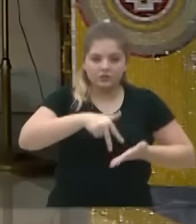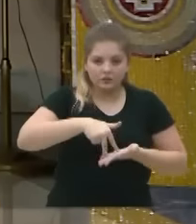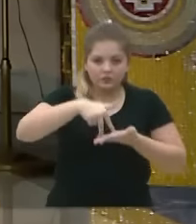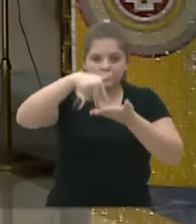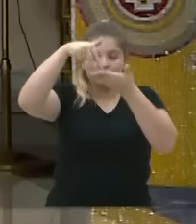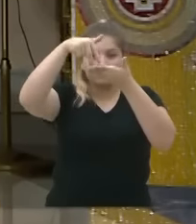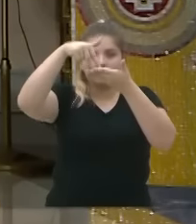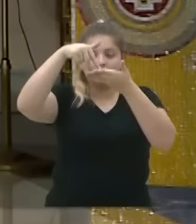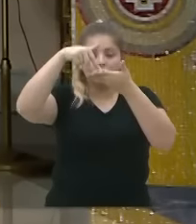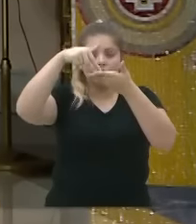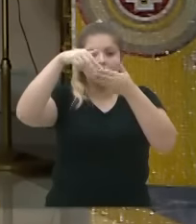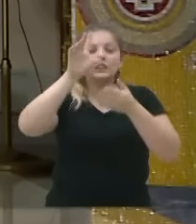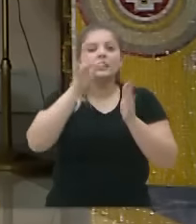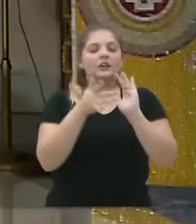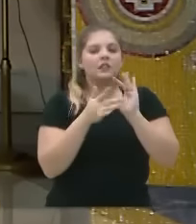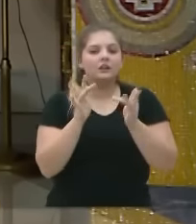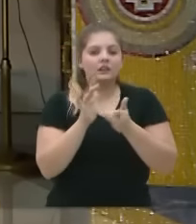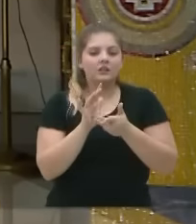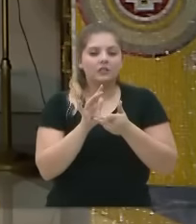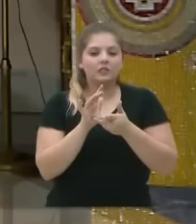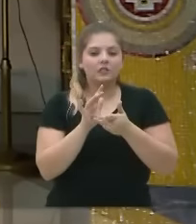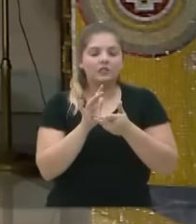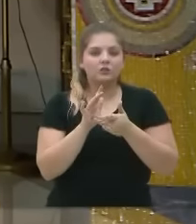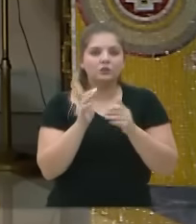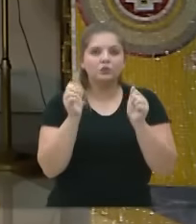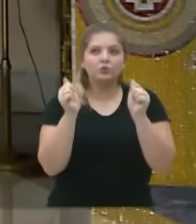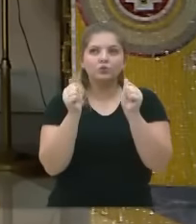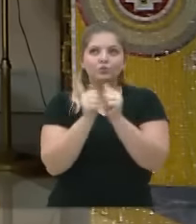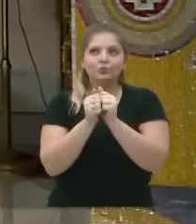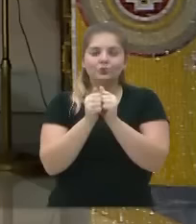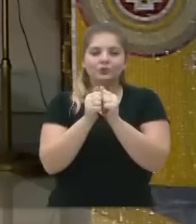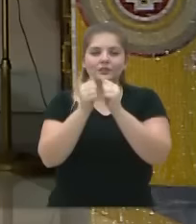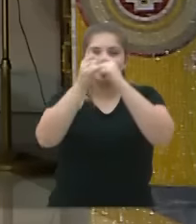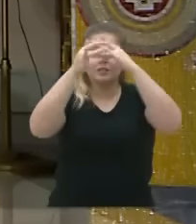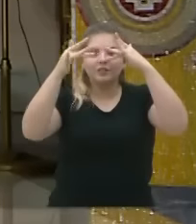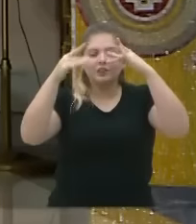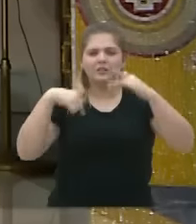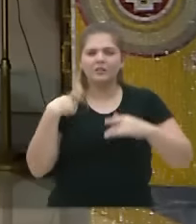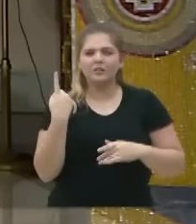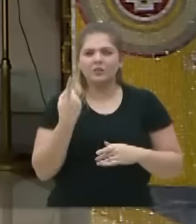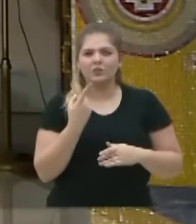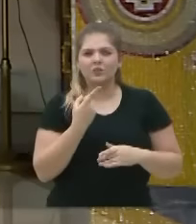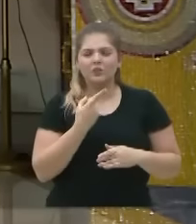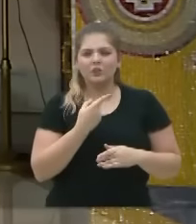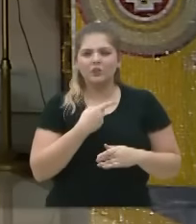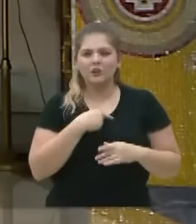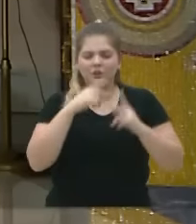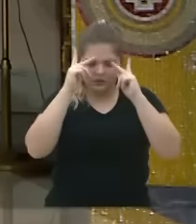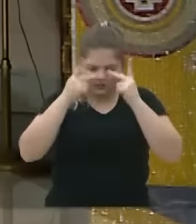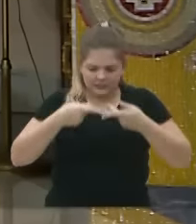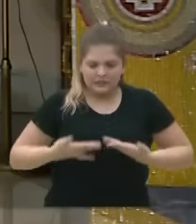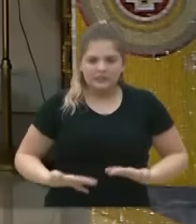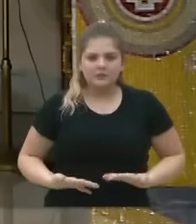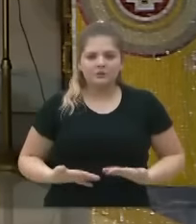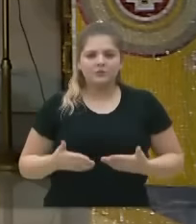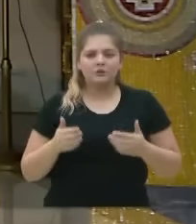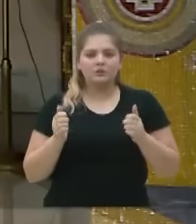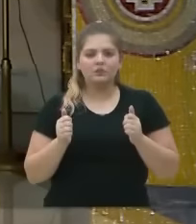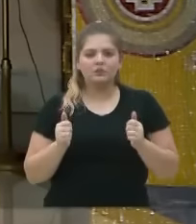Ascensão, no qual Cristo colocou à direita da vossa glória a nossa frágil natureza humana, com